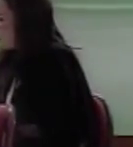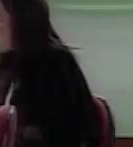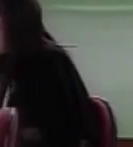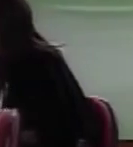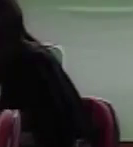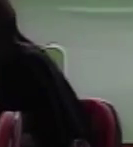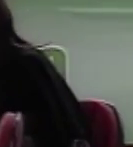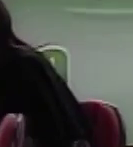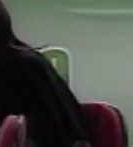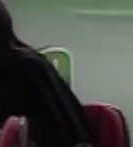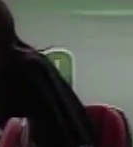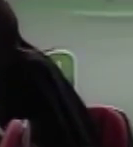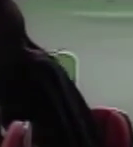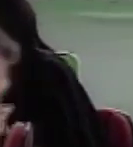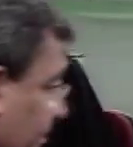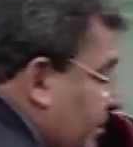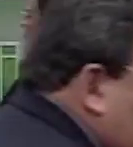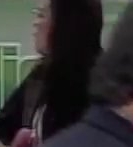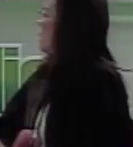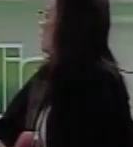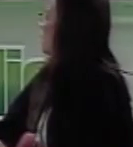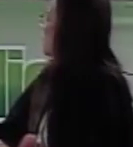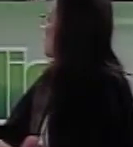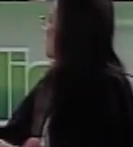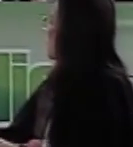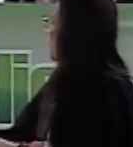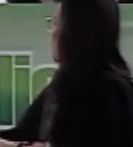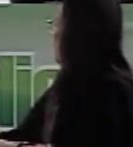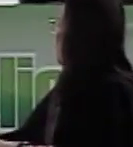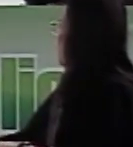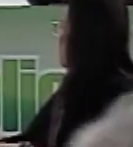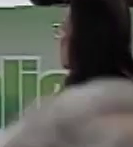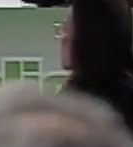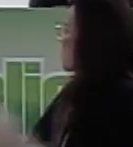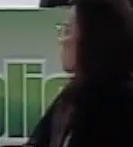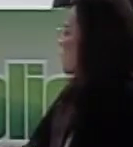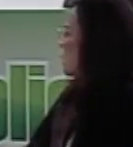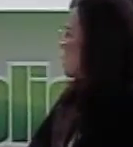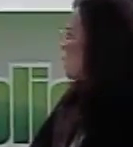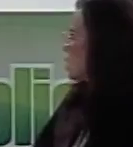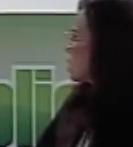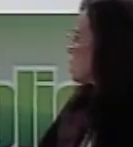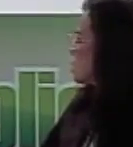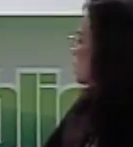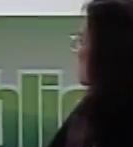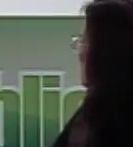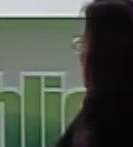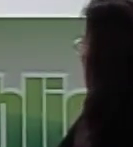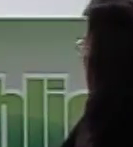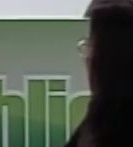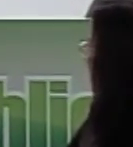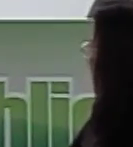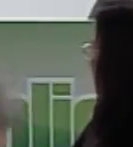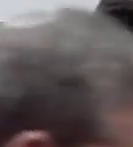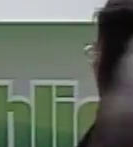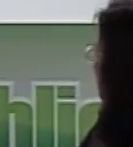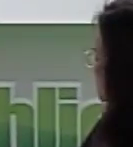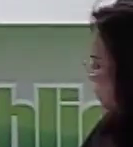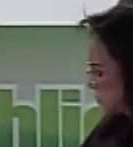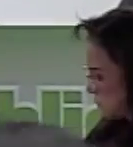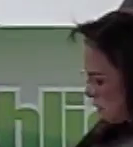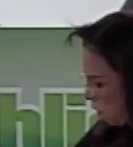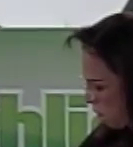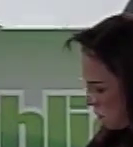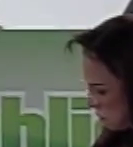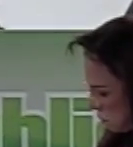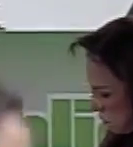Bem, estamos na expectativa, portanto, para a... Vamos voltar ao som do plenário da primeira turma. Do sorteio